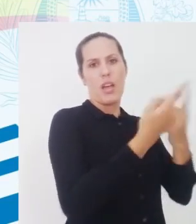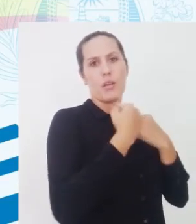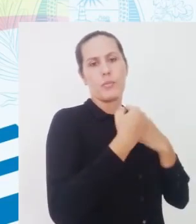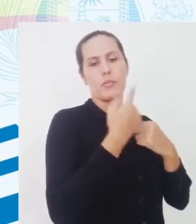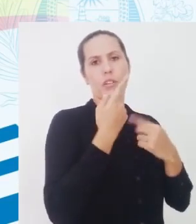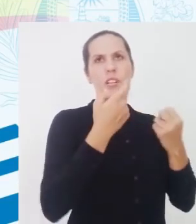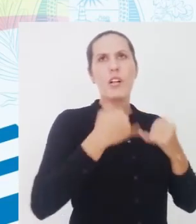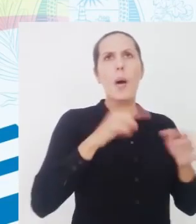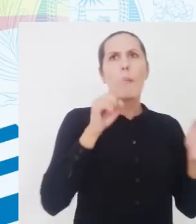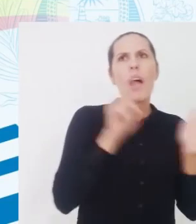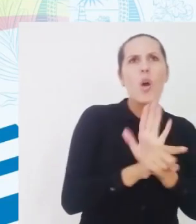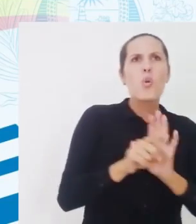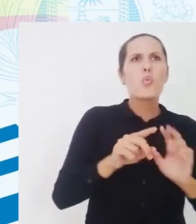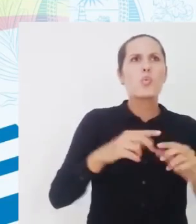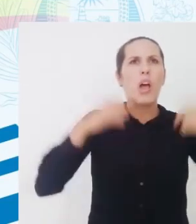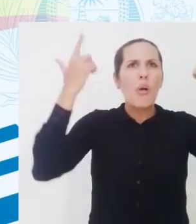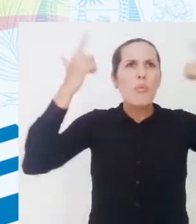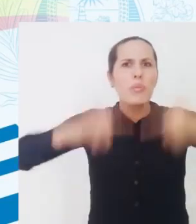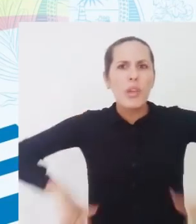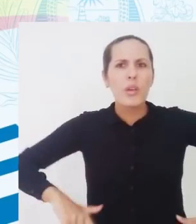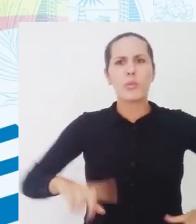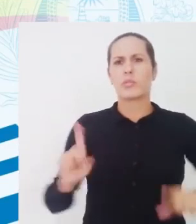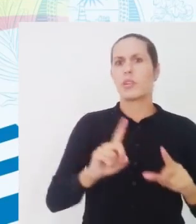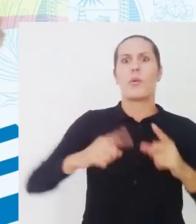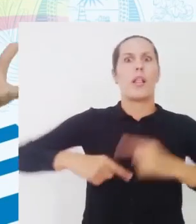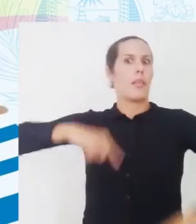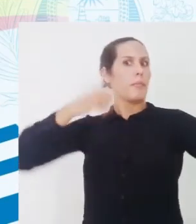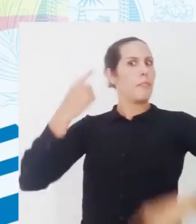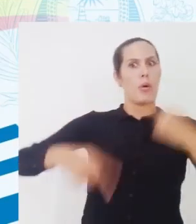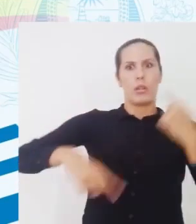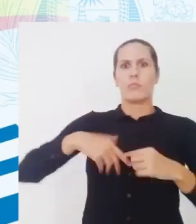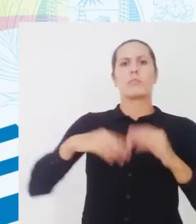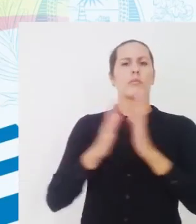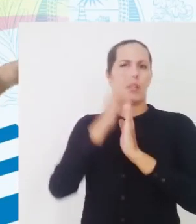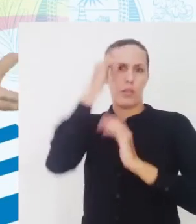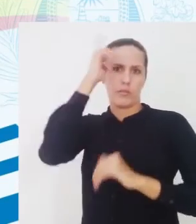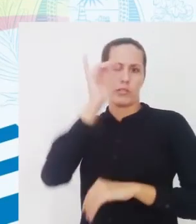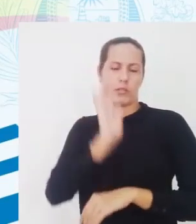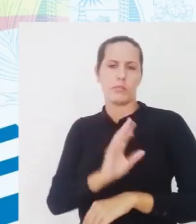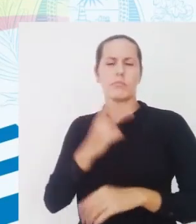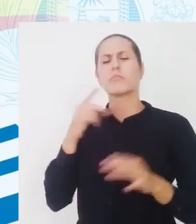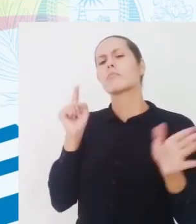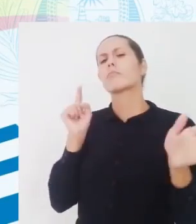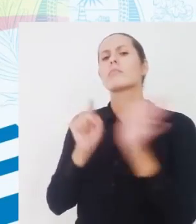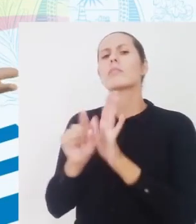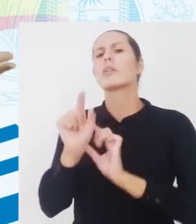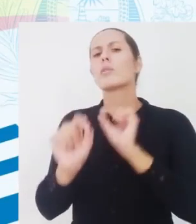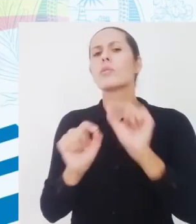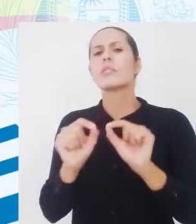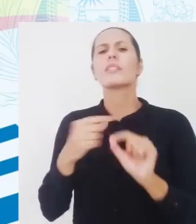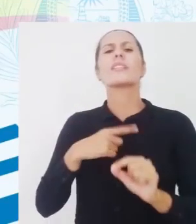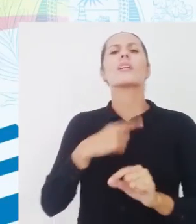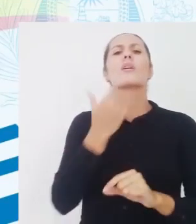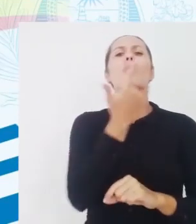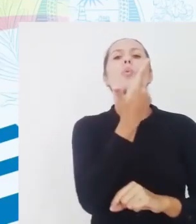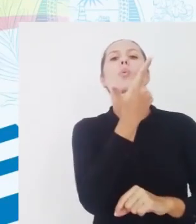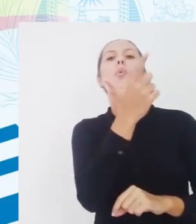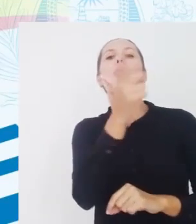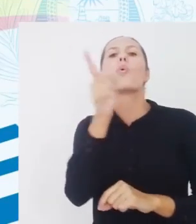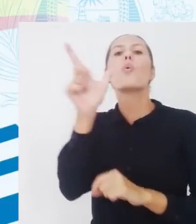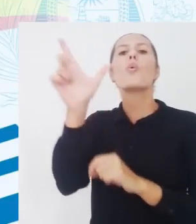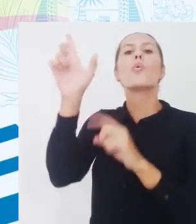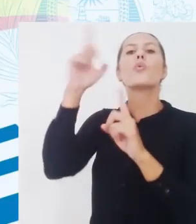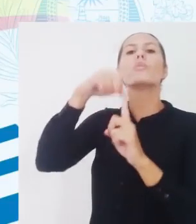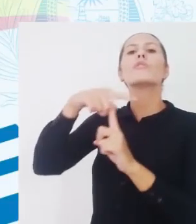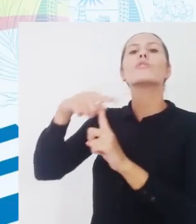minha mãe depois, claro, reclamou comigo porque disse que isso não é uma pergunta neutra, não é uma pergunta muito polêmica.